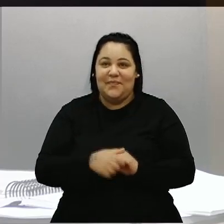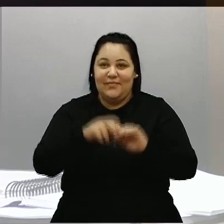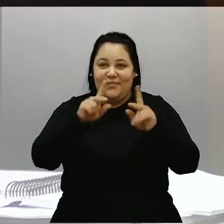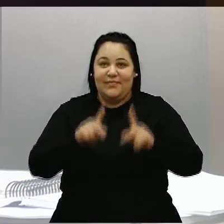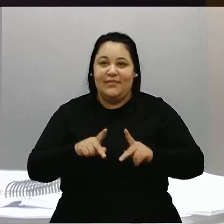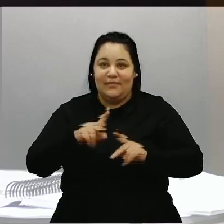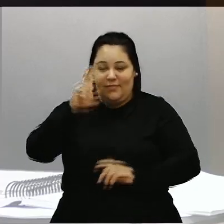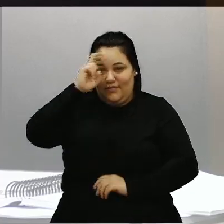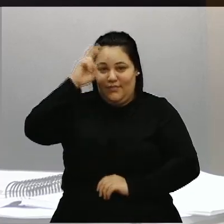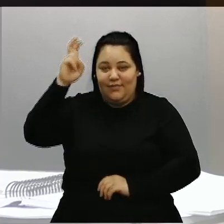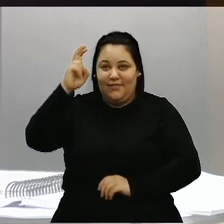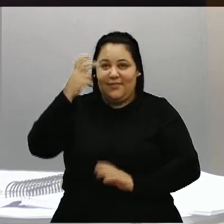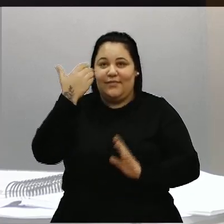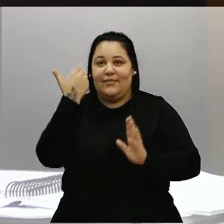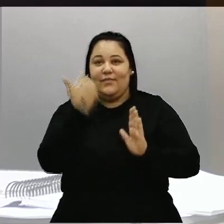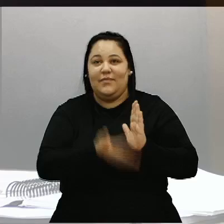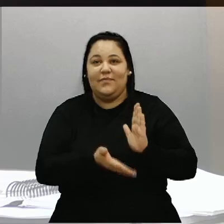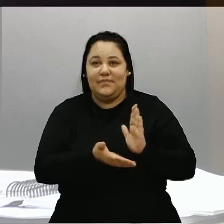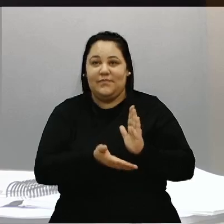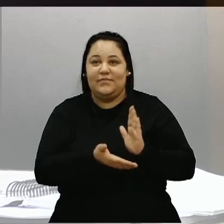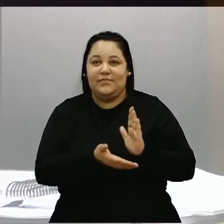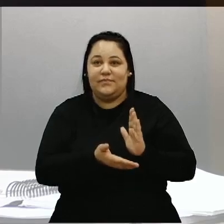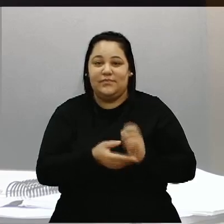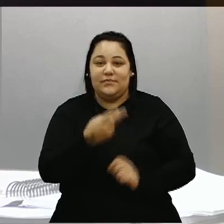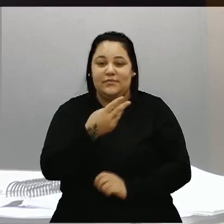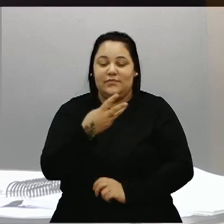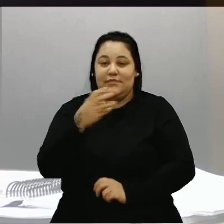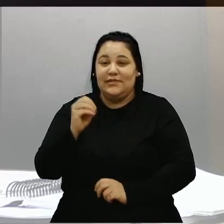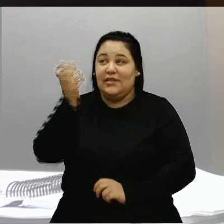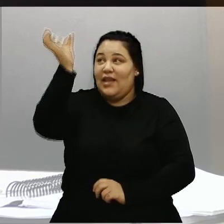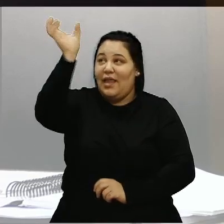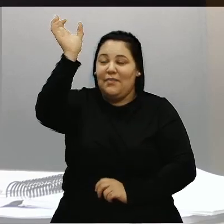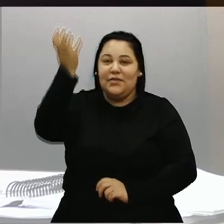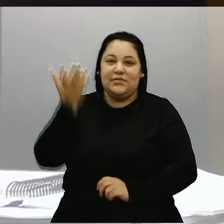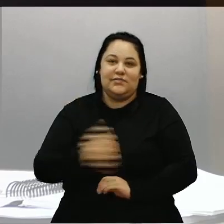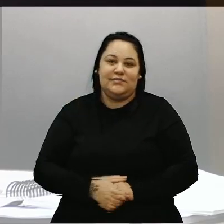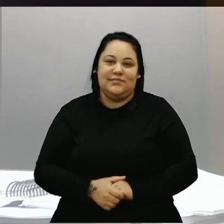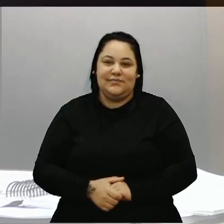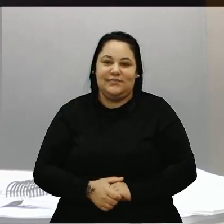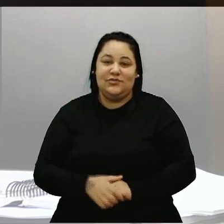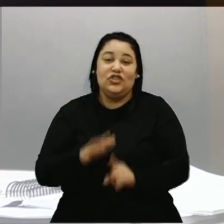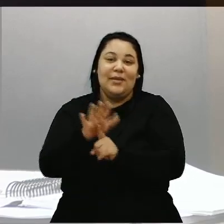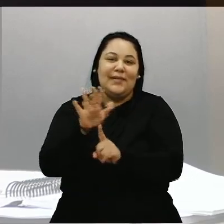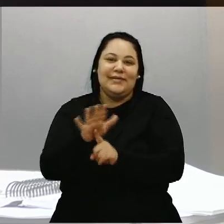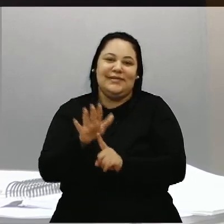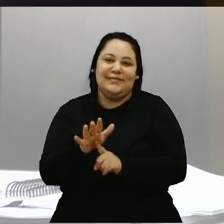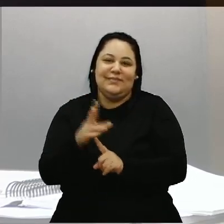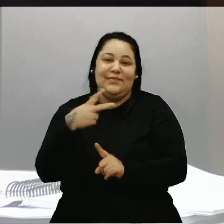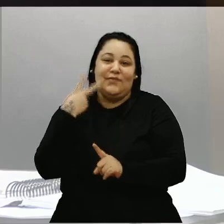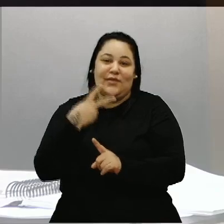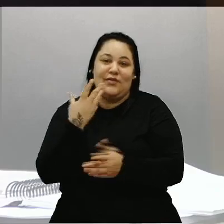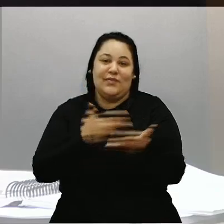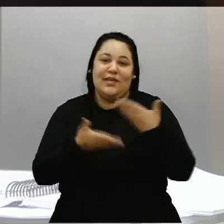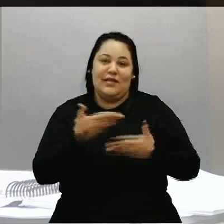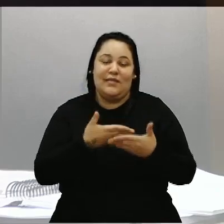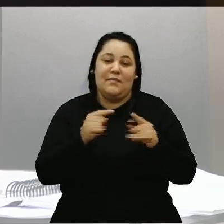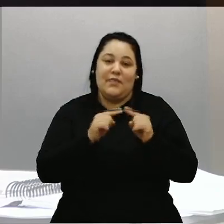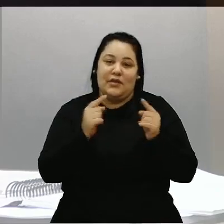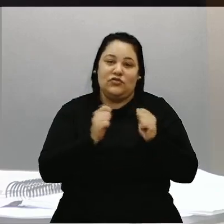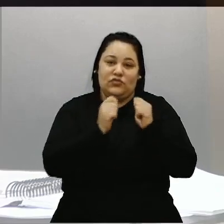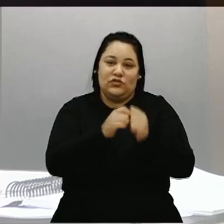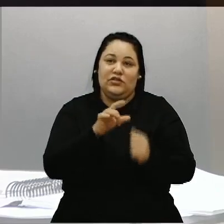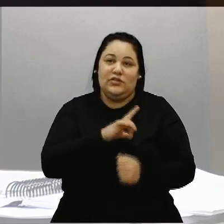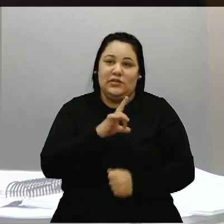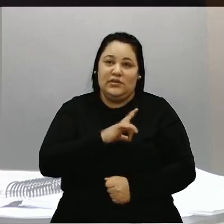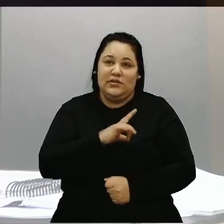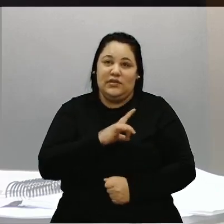perdido para ficar... Olha, quando deu 230 lâmpadas aqui só de vereadores, né? Mas mesmo assim, em paralelo, nós temos um servidor, que é o Ed Carlos, que